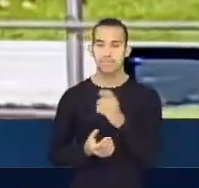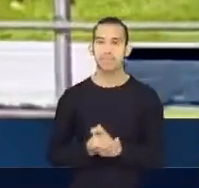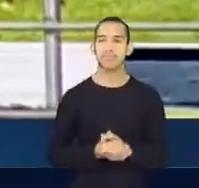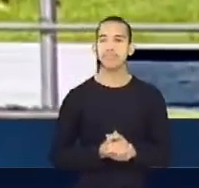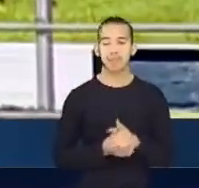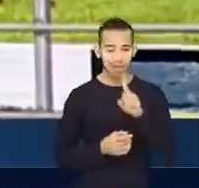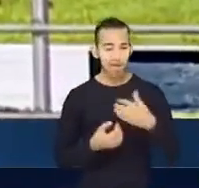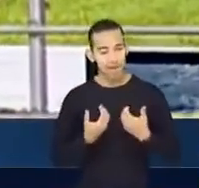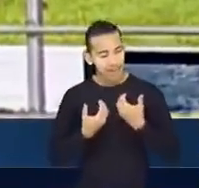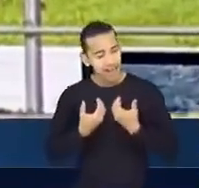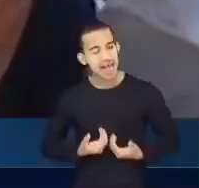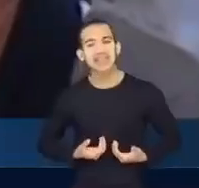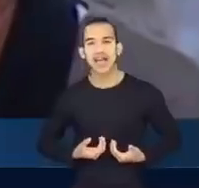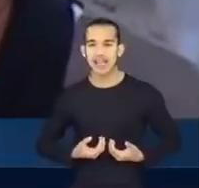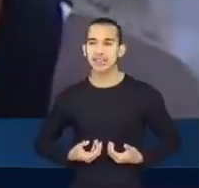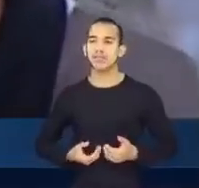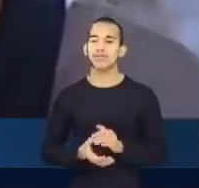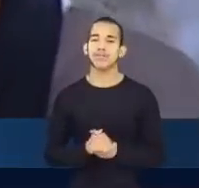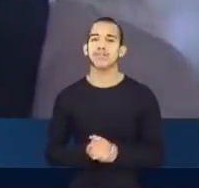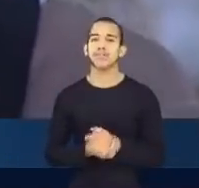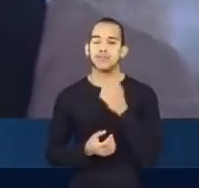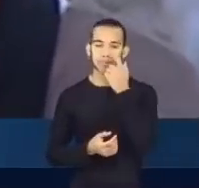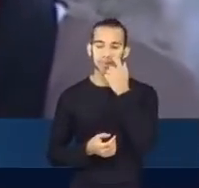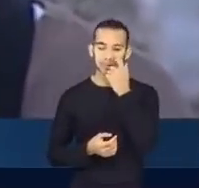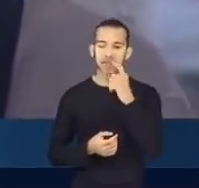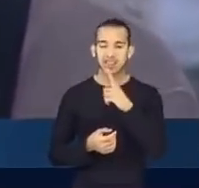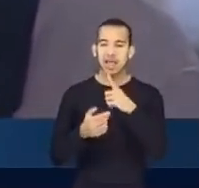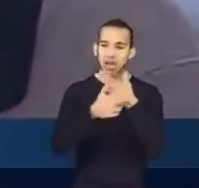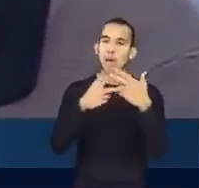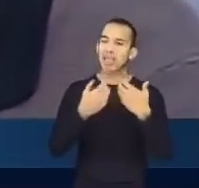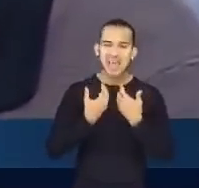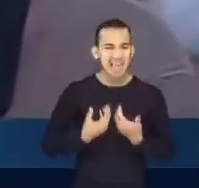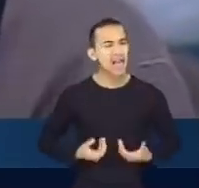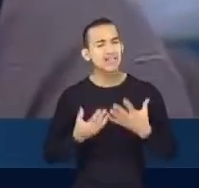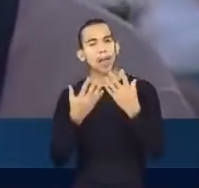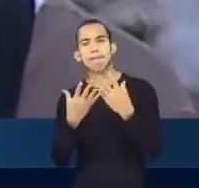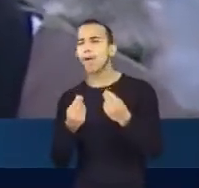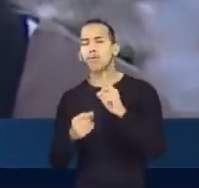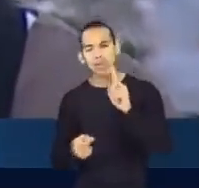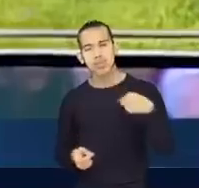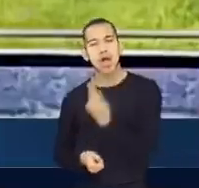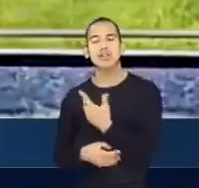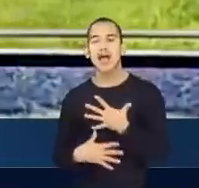O cansaço. Tem coisas que cansam tanto a nossa alma,